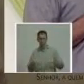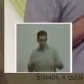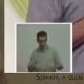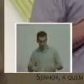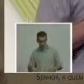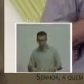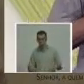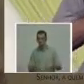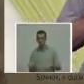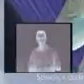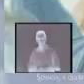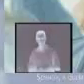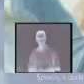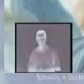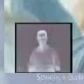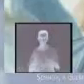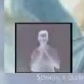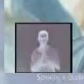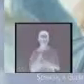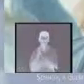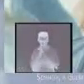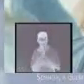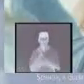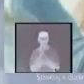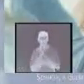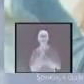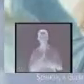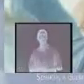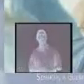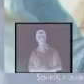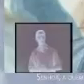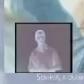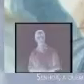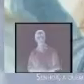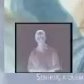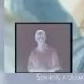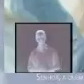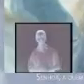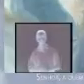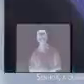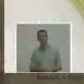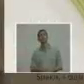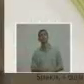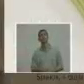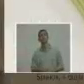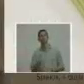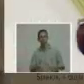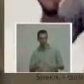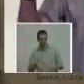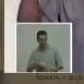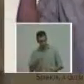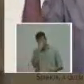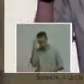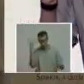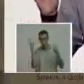basta as pessoas fazem as coisas e às vezes até ofendem não porque elas queiram nos ofender o grande